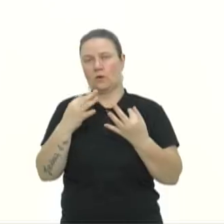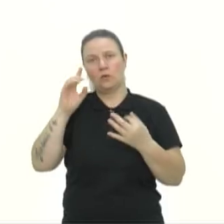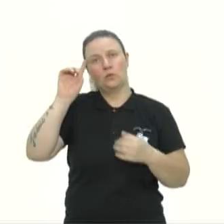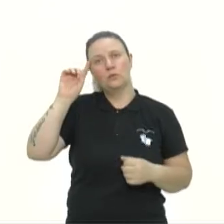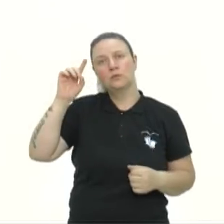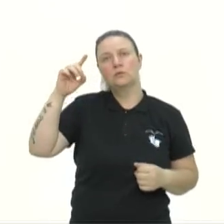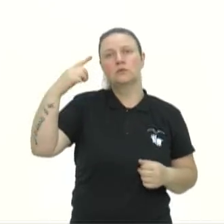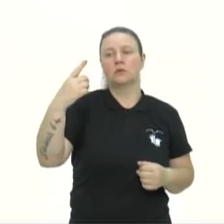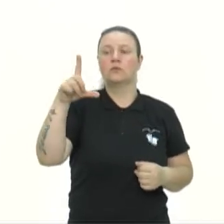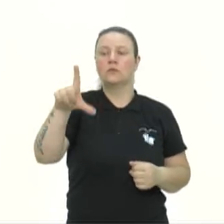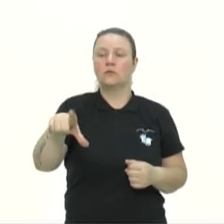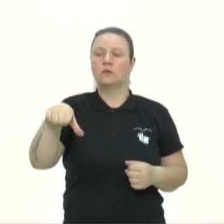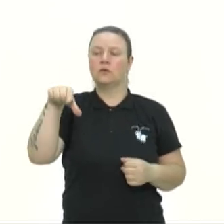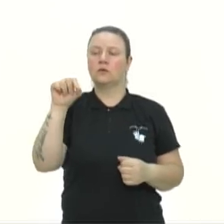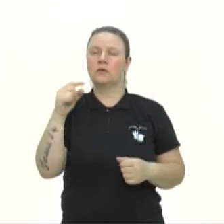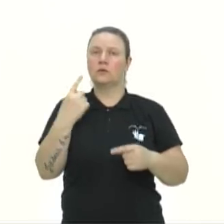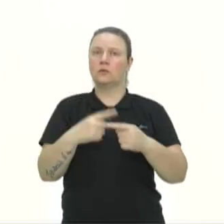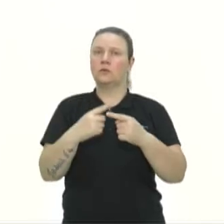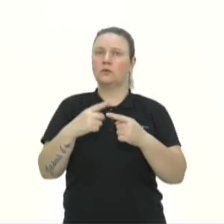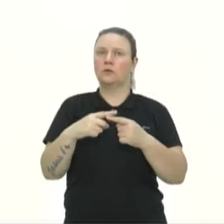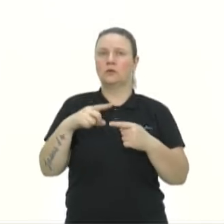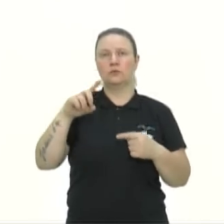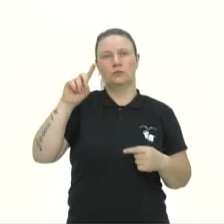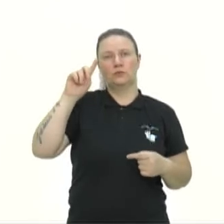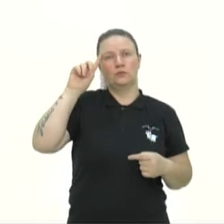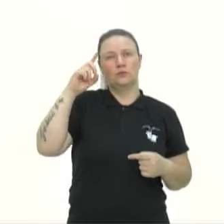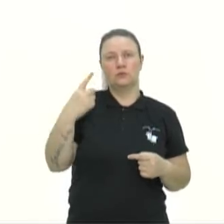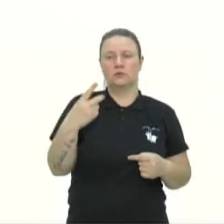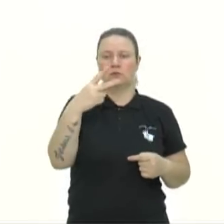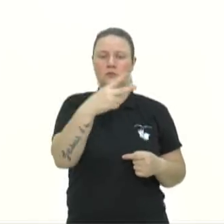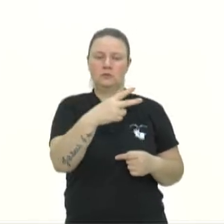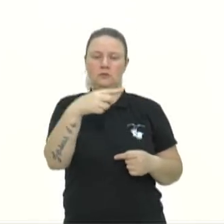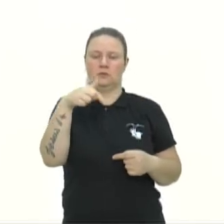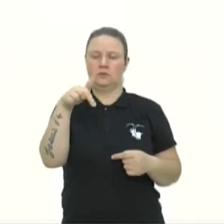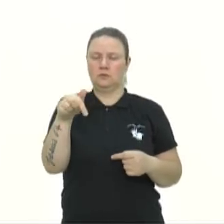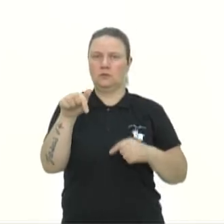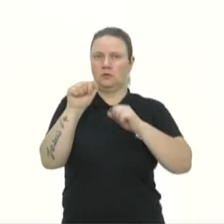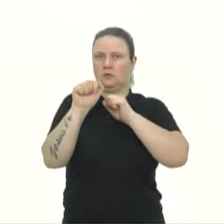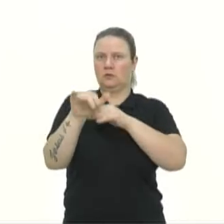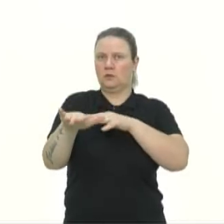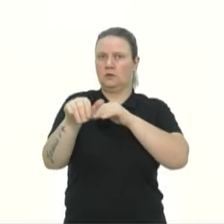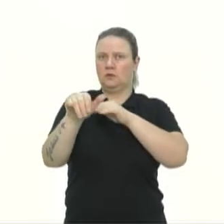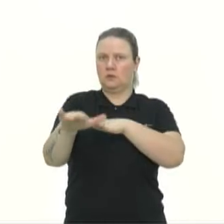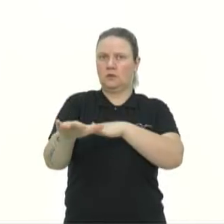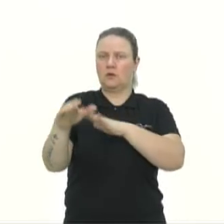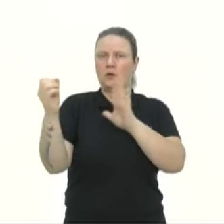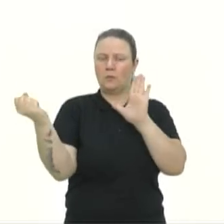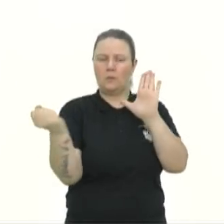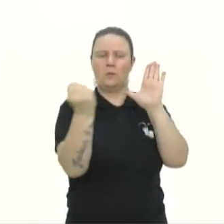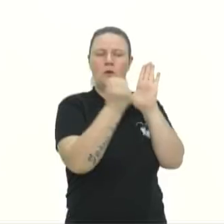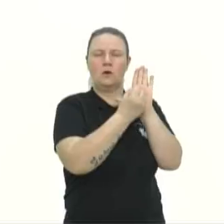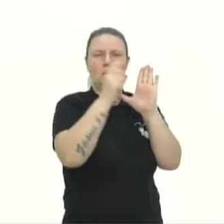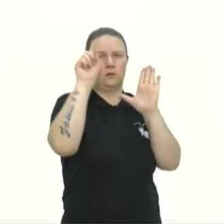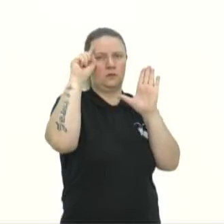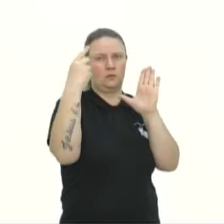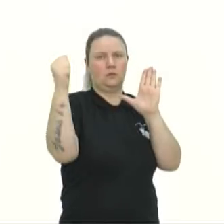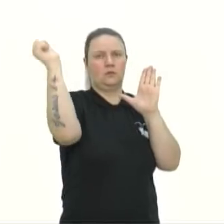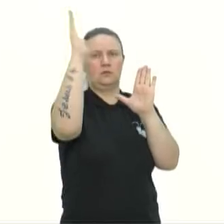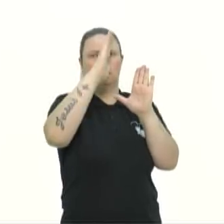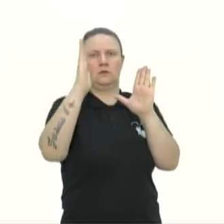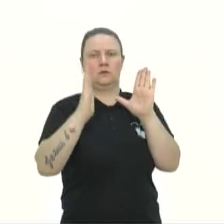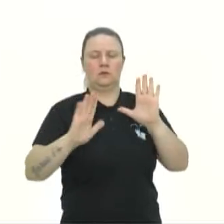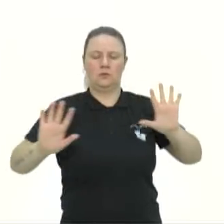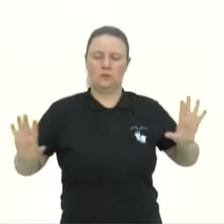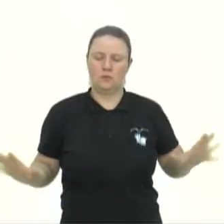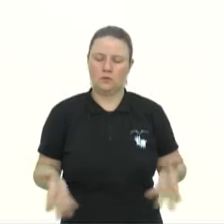escolhida porque este domingo, 27 de setembro, marca o Dia Nacional de